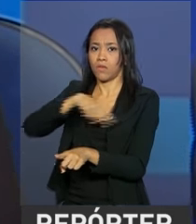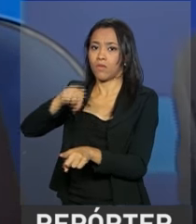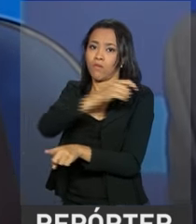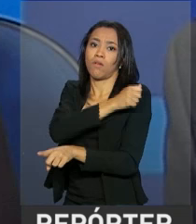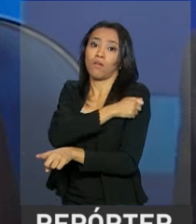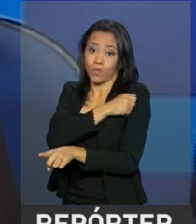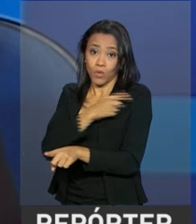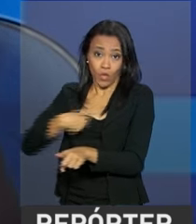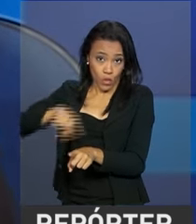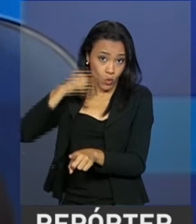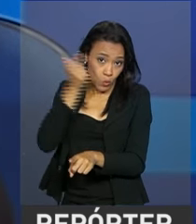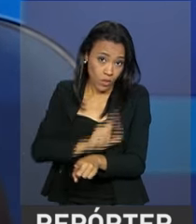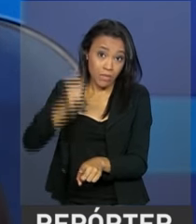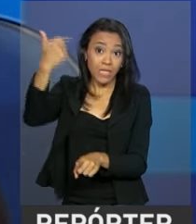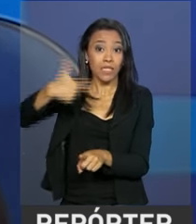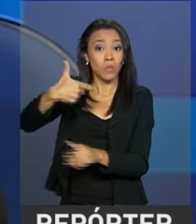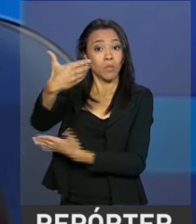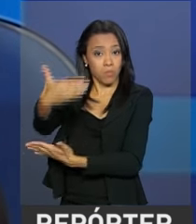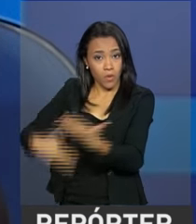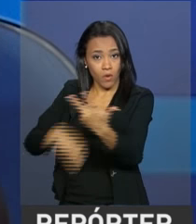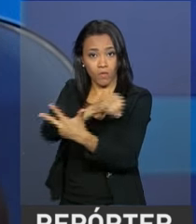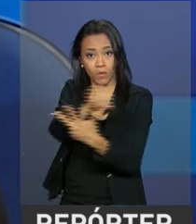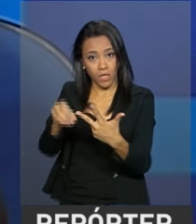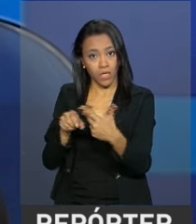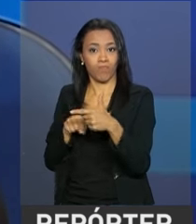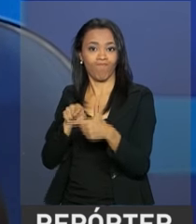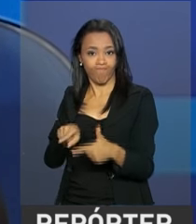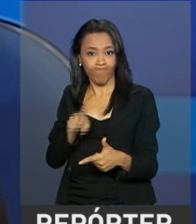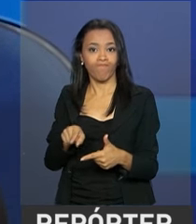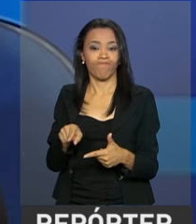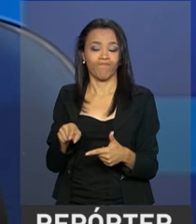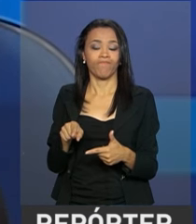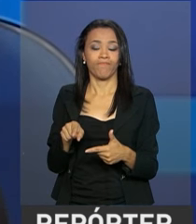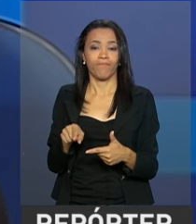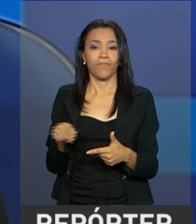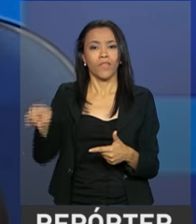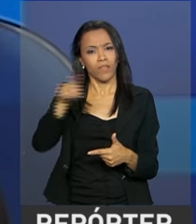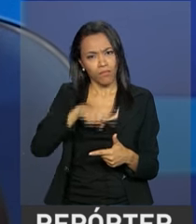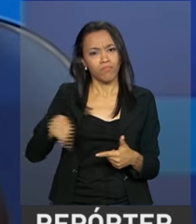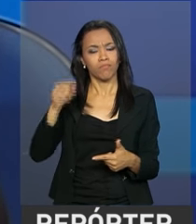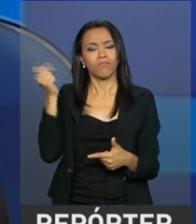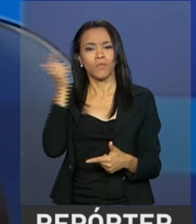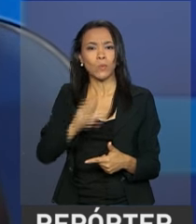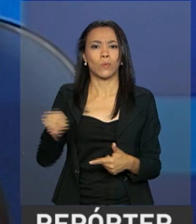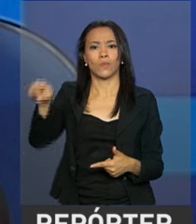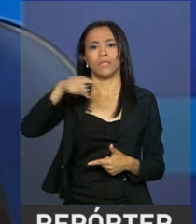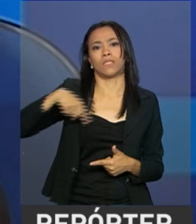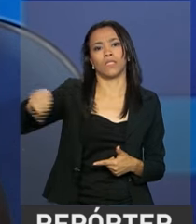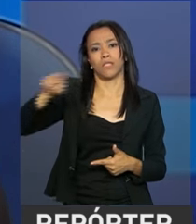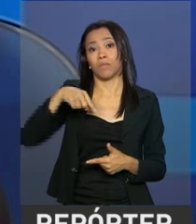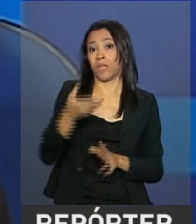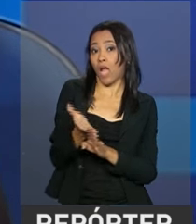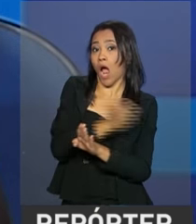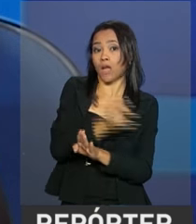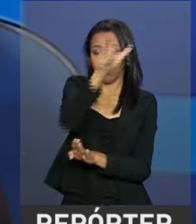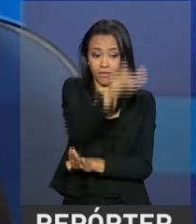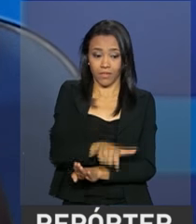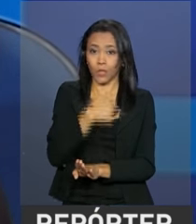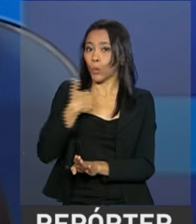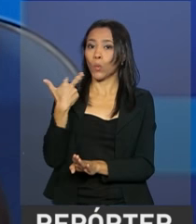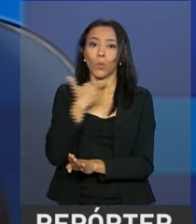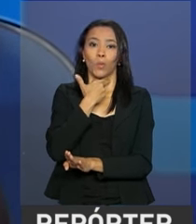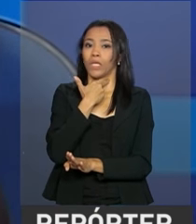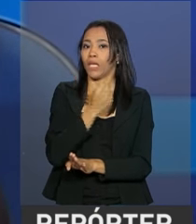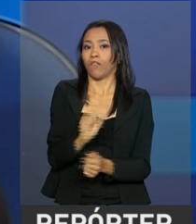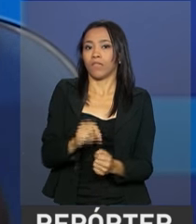nós conseguimos nessa segunda aplicação atender à demanda de todos aqueles que foram impedidos de